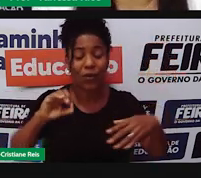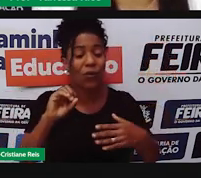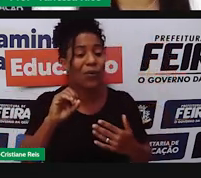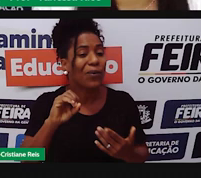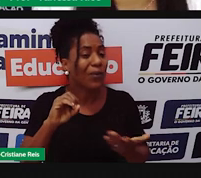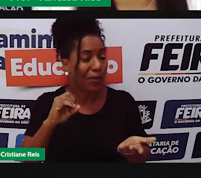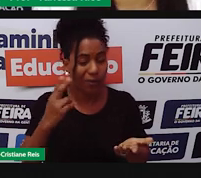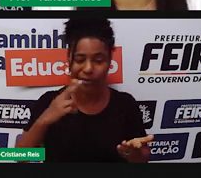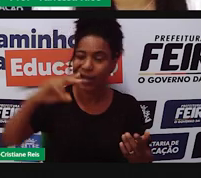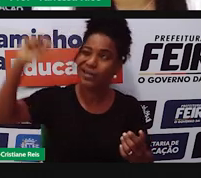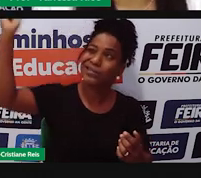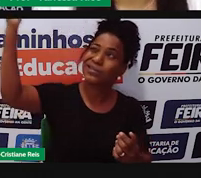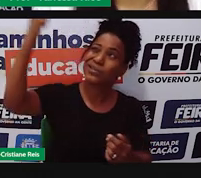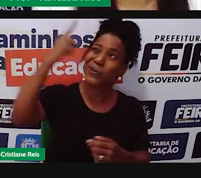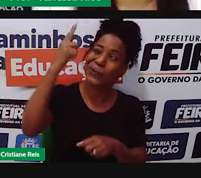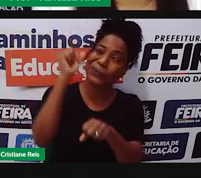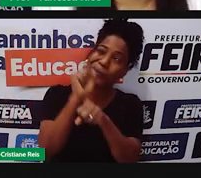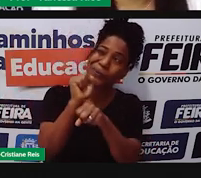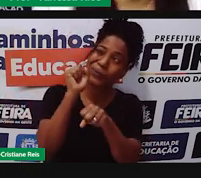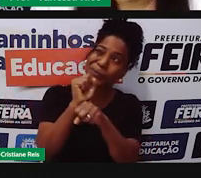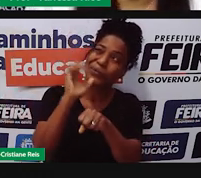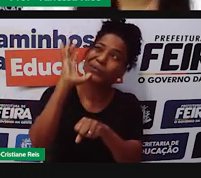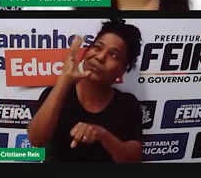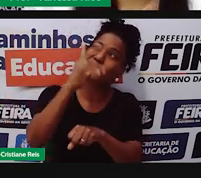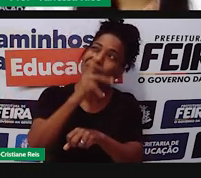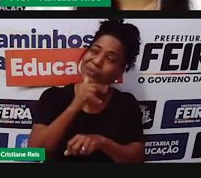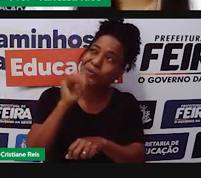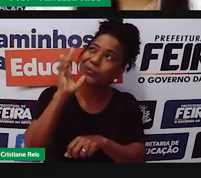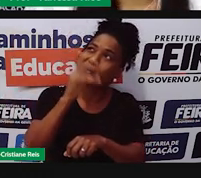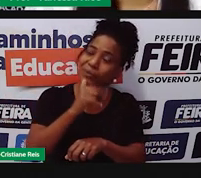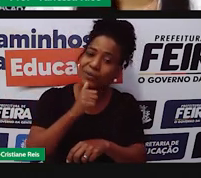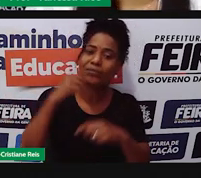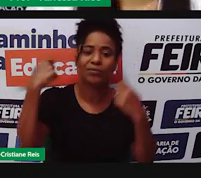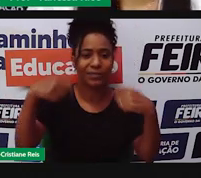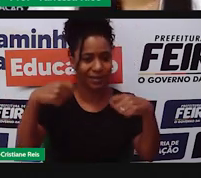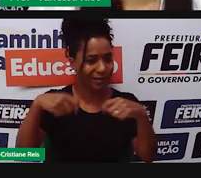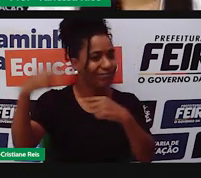lugar aberto e que a exposição solar vai ser maior.